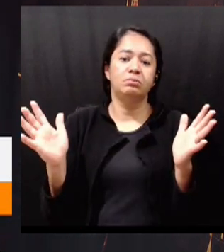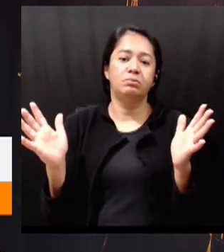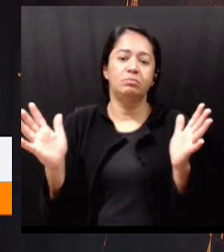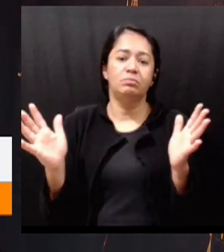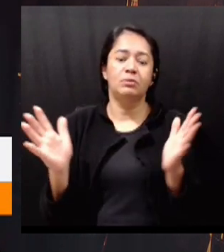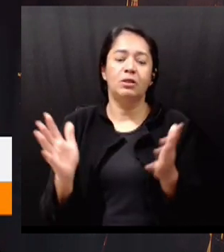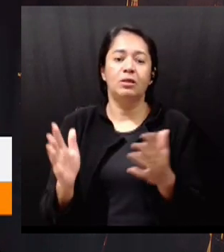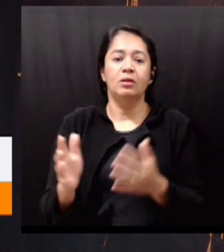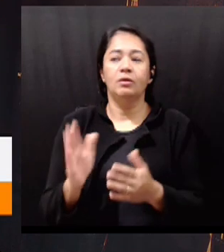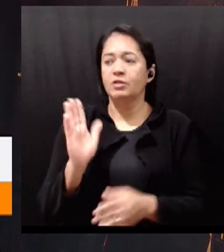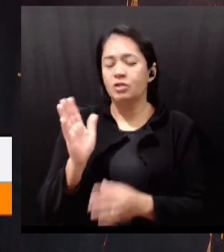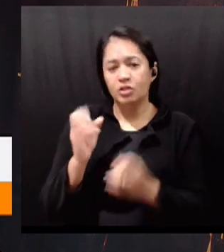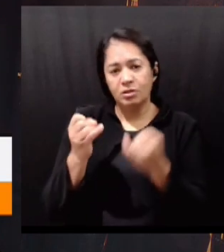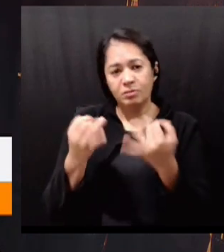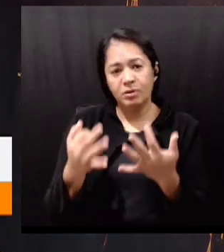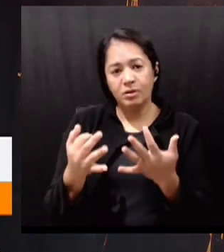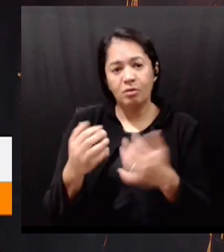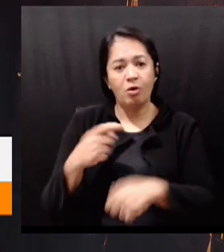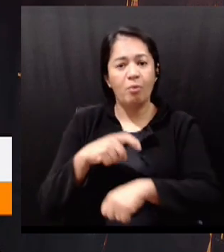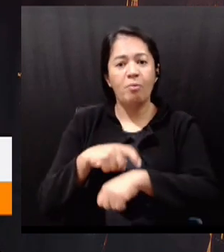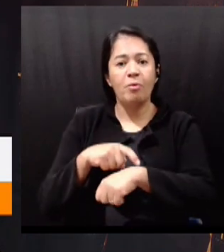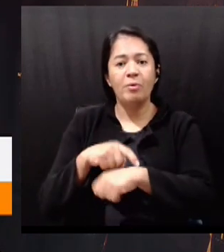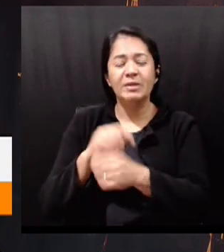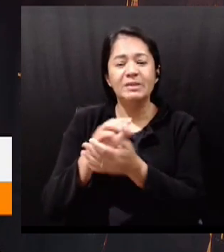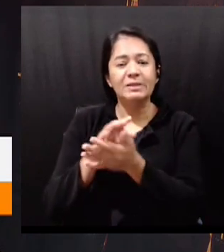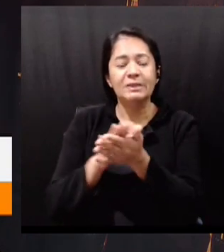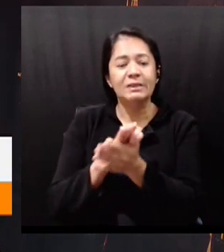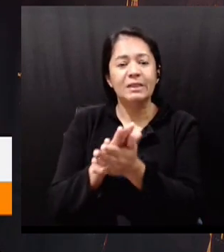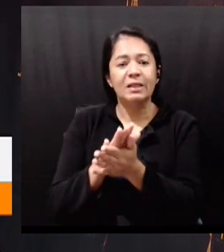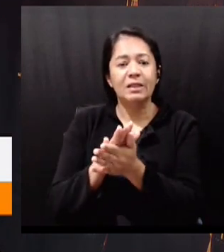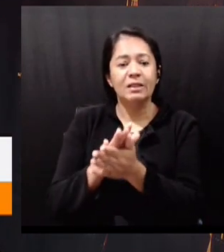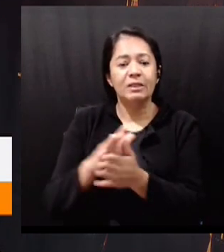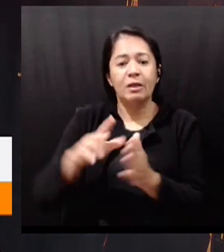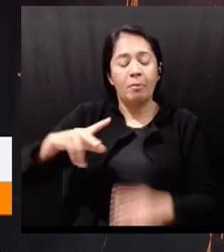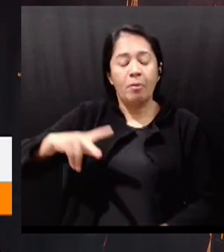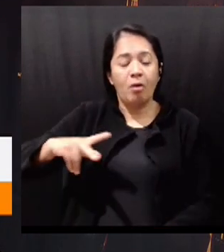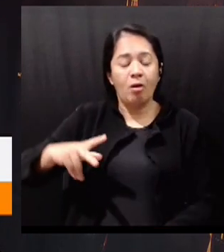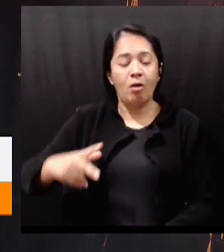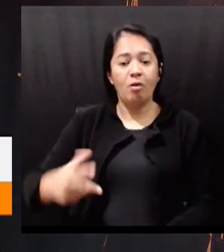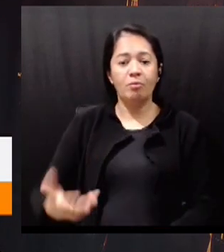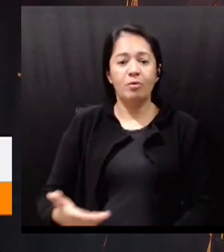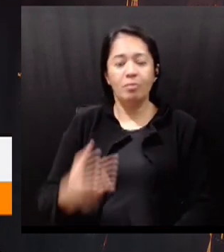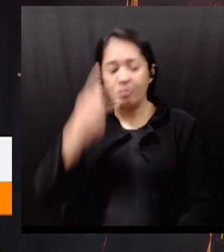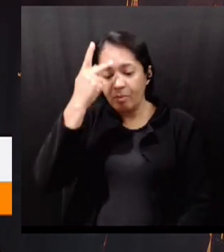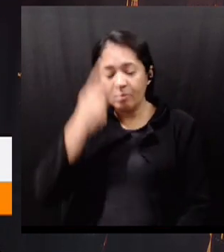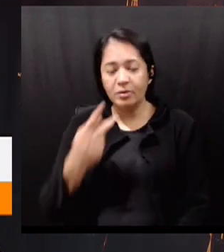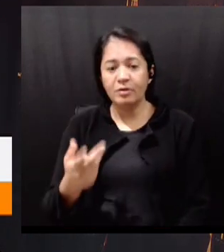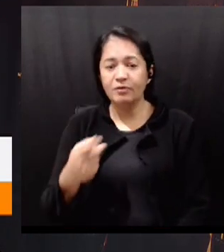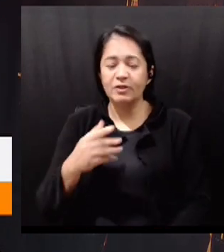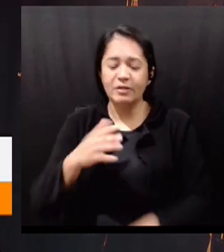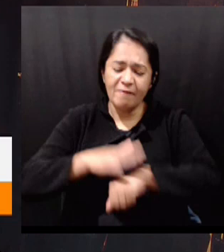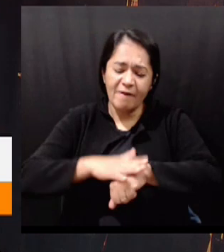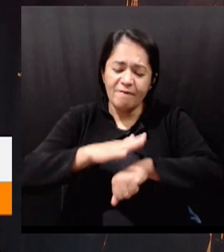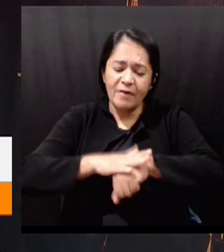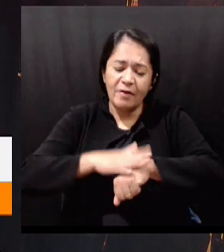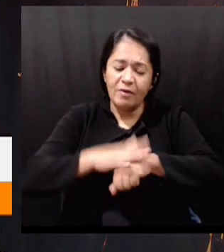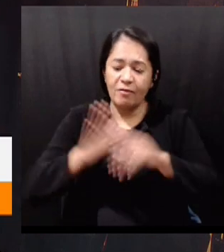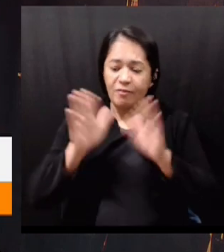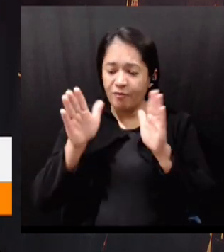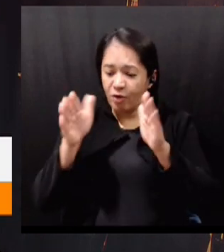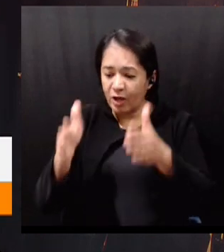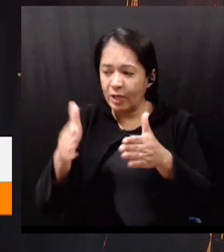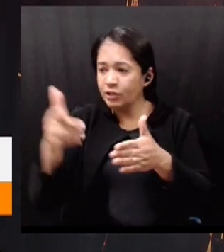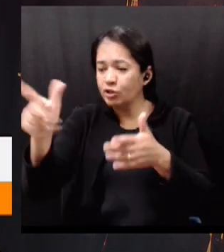disse, nenhum momento tem para si. Então você está ali multitarefas, está focado no outro, em produzir,